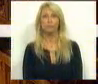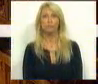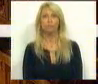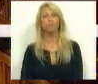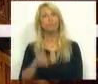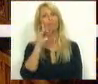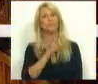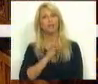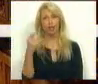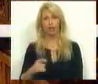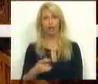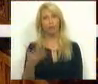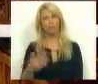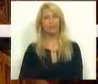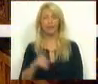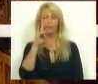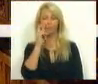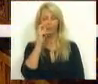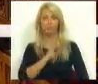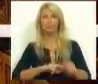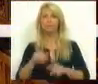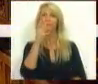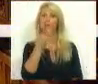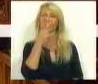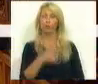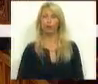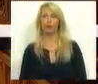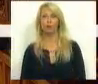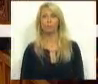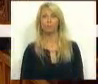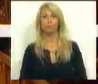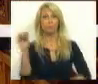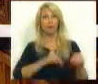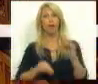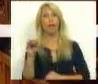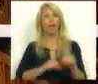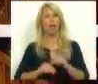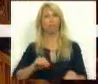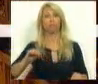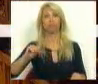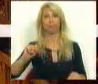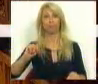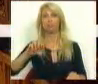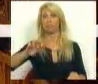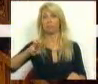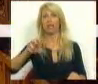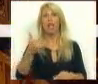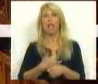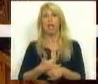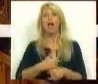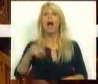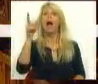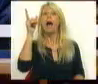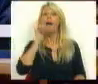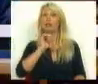Sra. Presidente, Sras. e Srs. Deputados, As eleições regionais nos Açores, que acabaram de